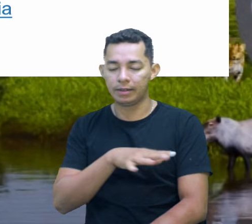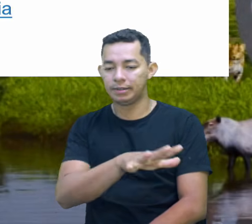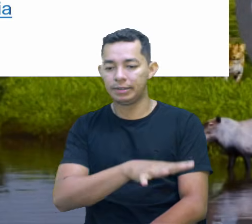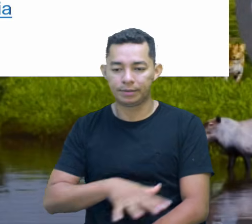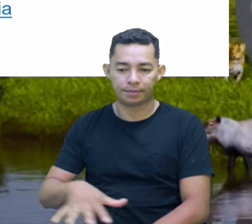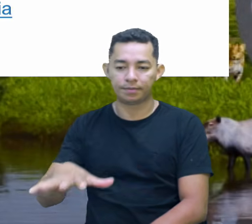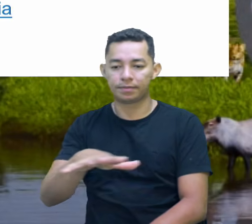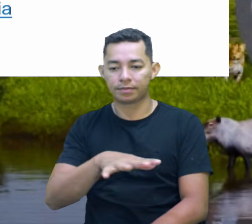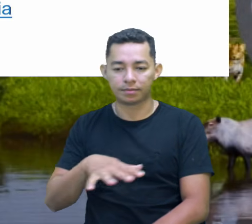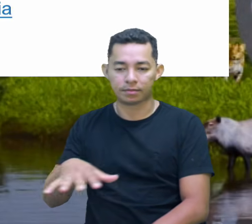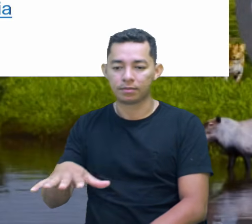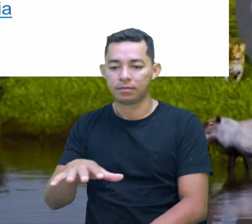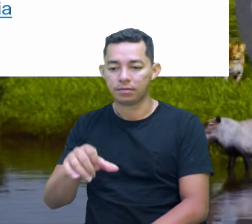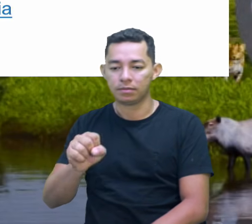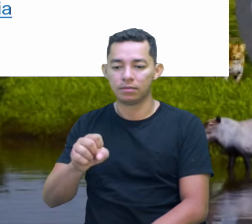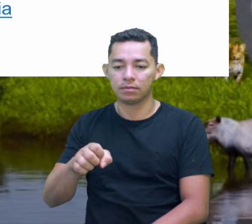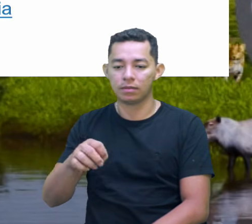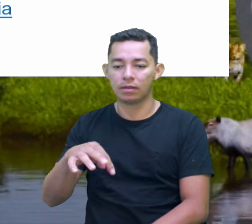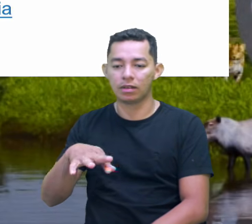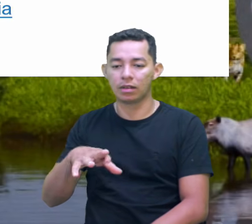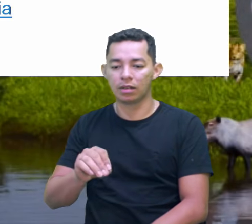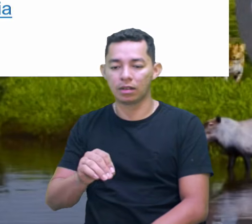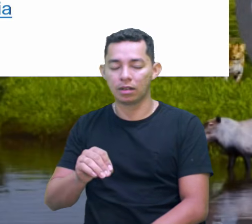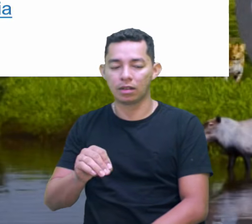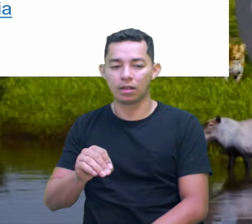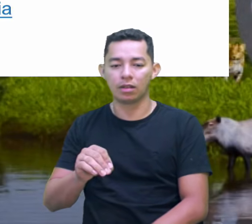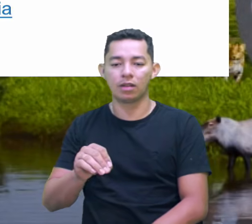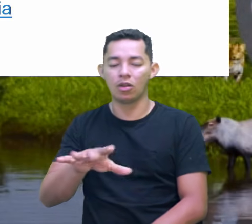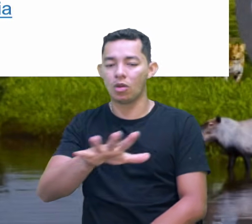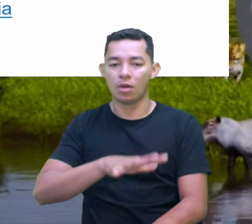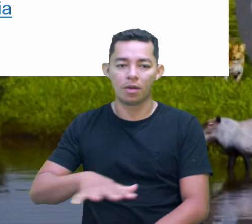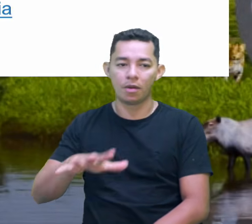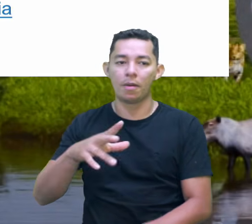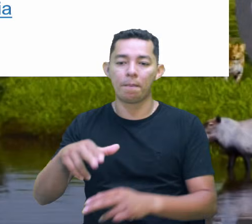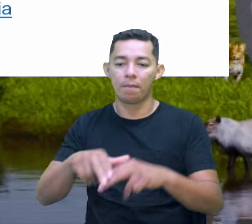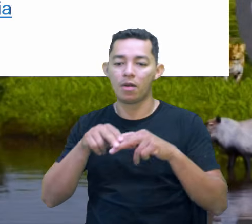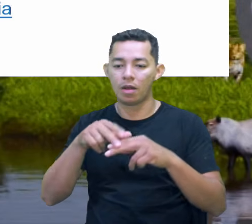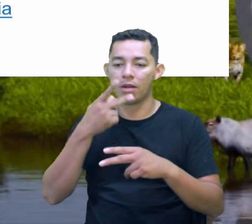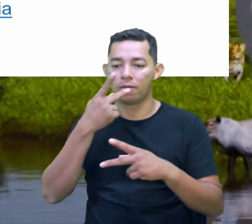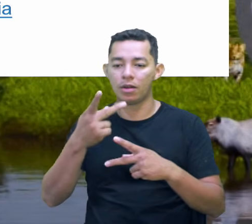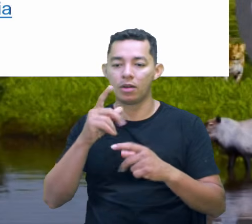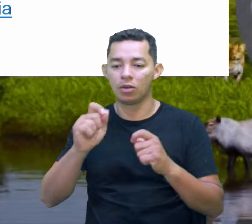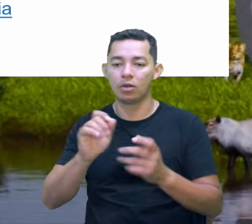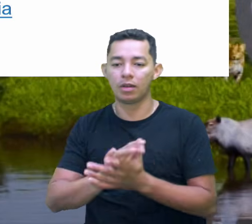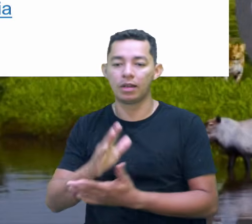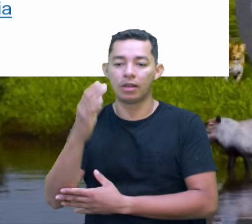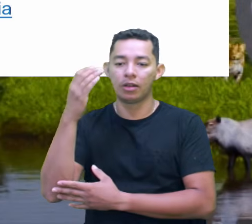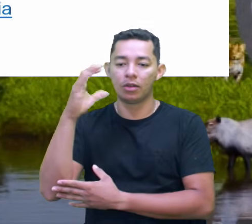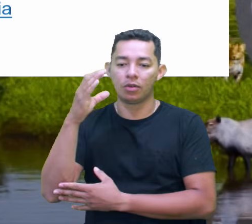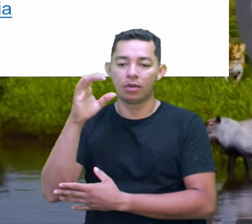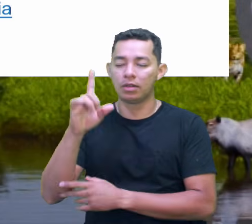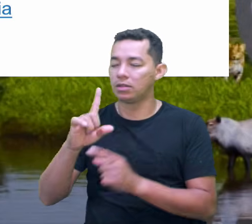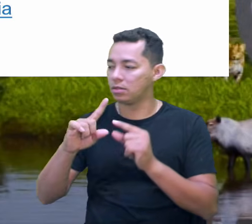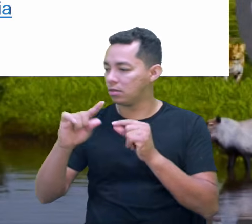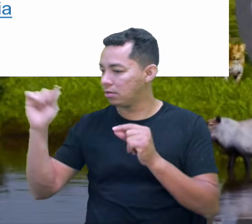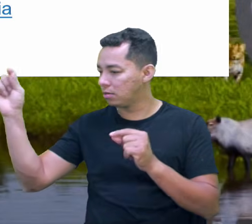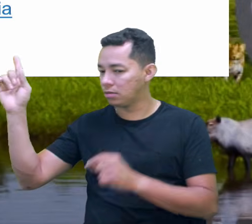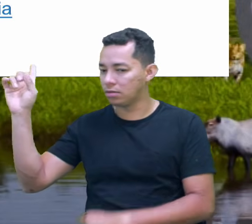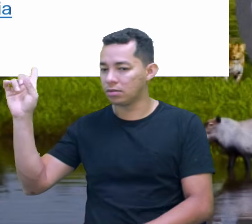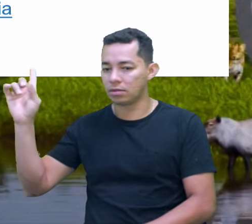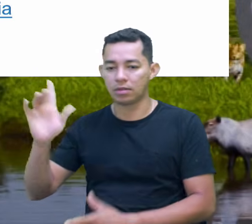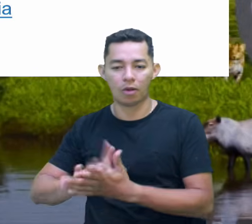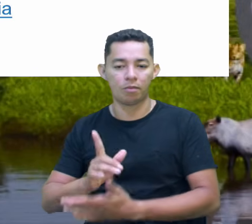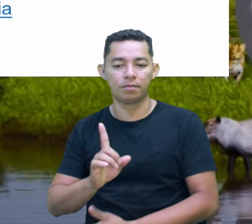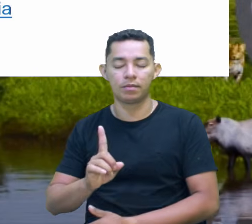setor do meio ambiente. Por isso a gente diz, né, que aqui é uma ciência que não é isolada, porque ela